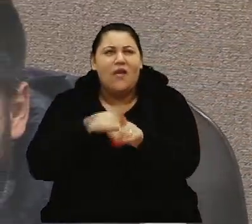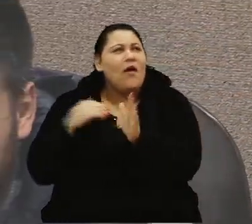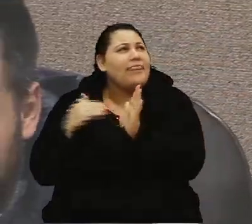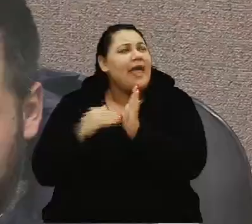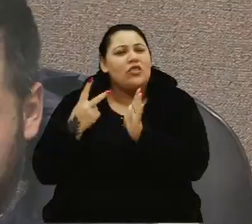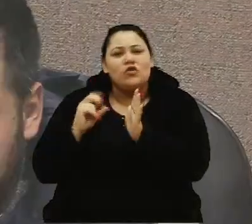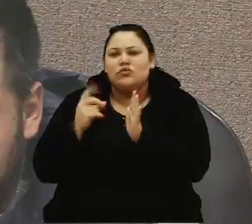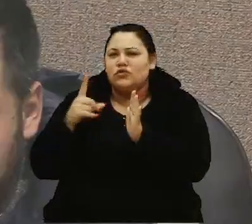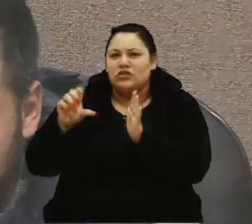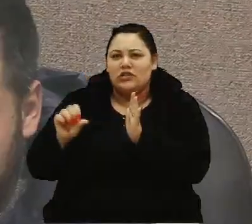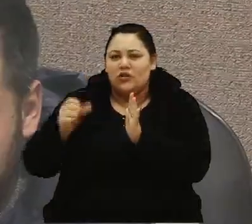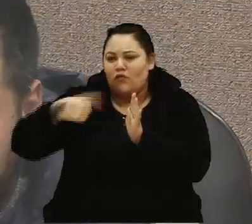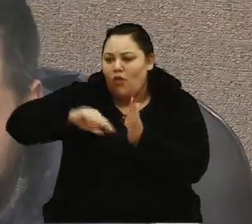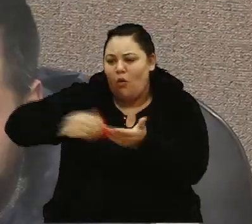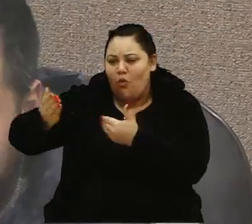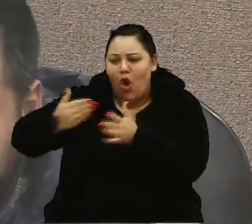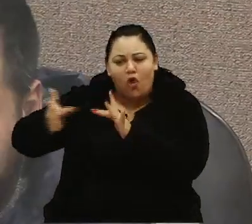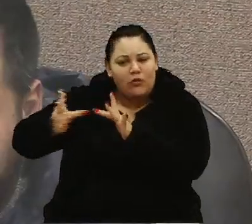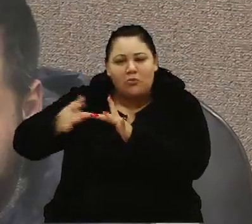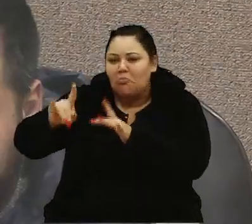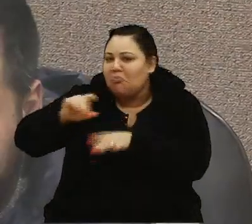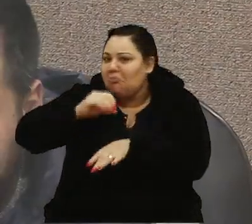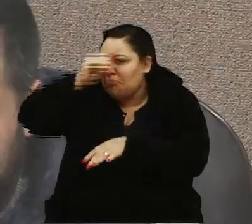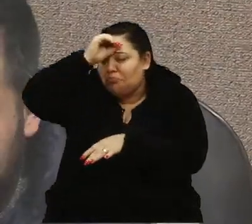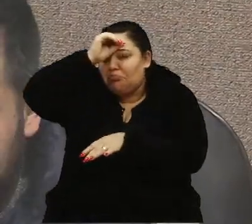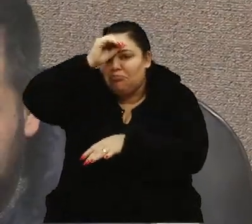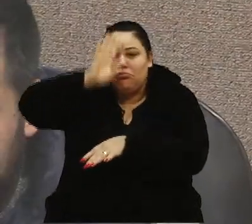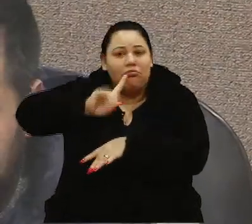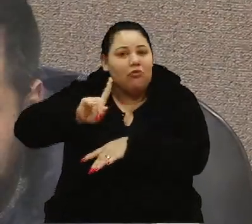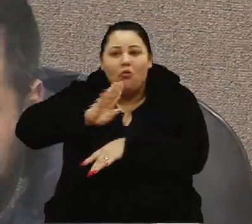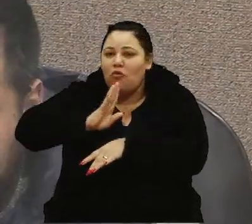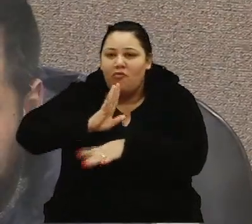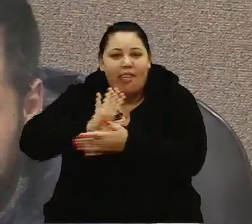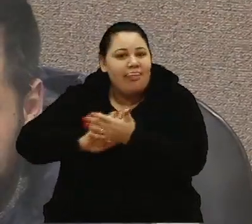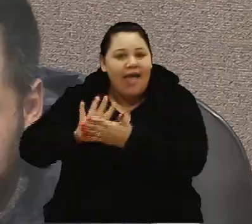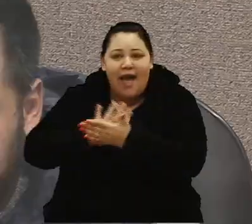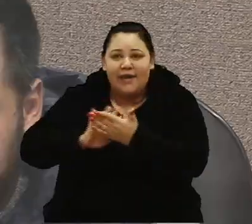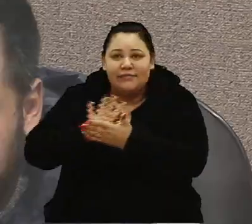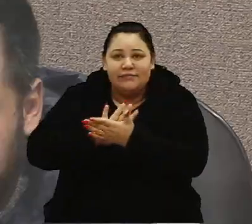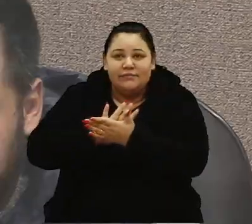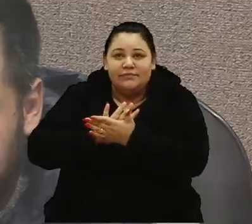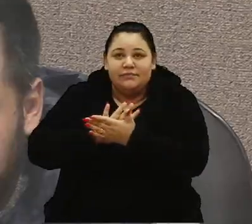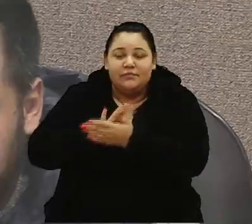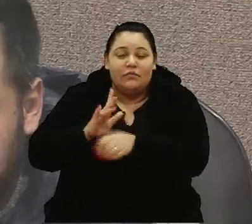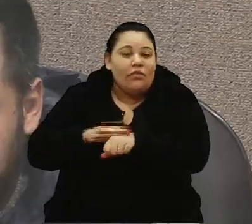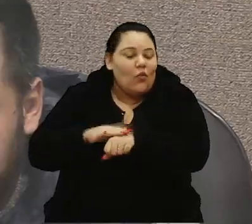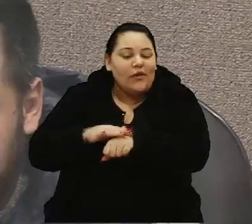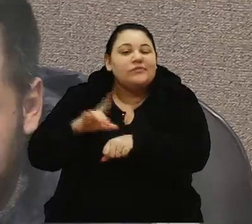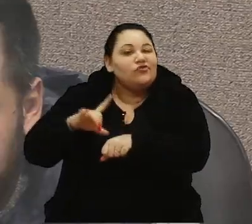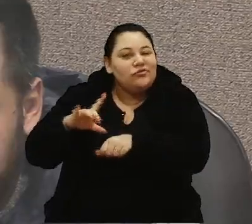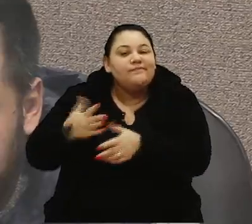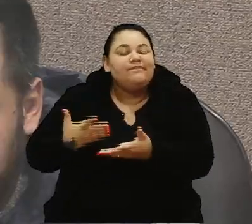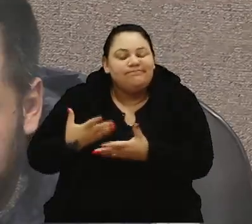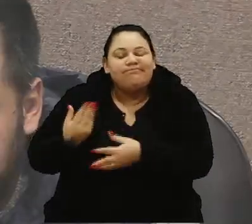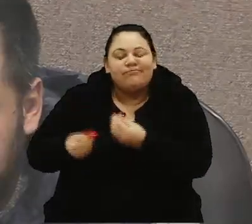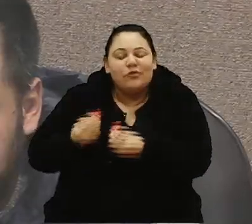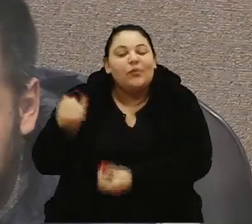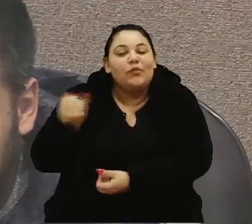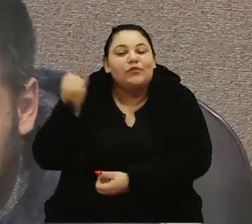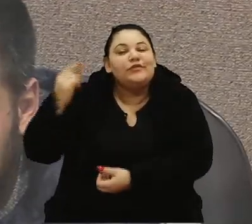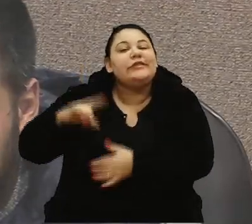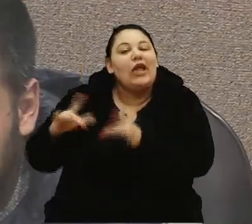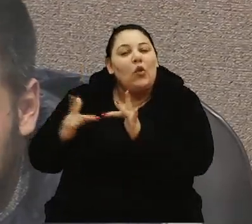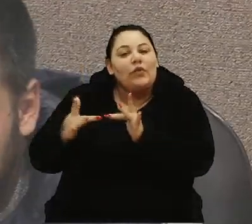até essa nossa visita, eu não fazia ideia de que era algo que existia, né. Então, como é importante, assim, eu